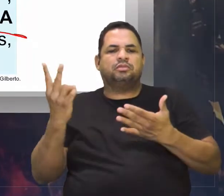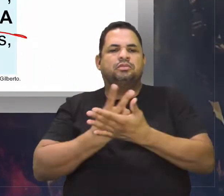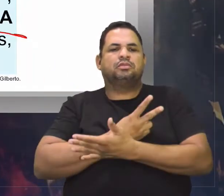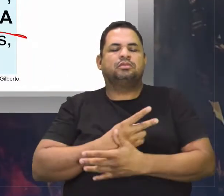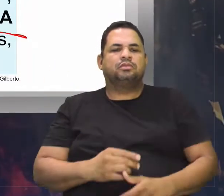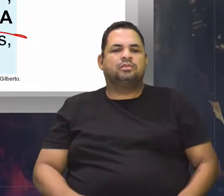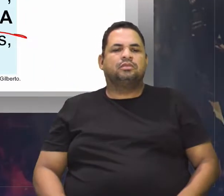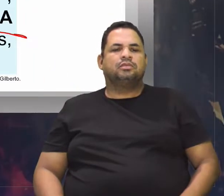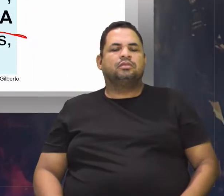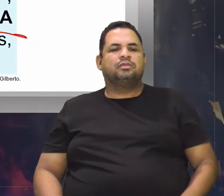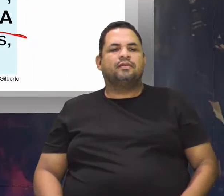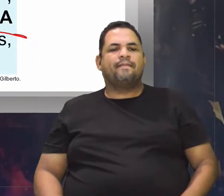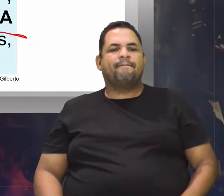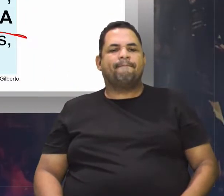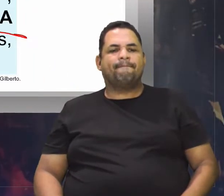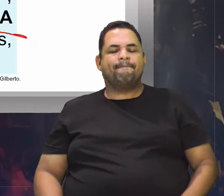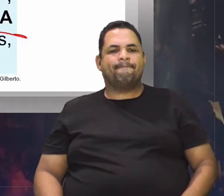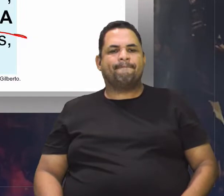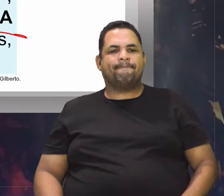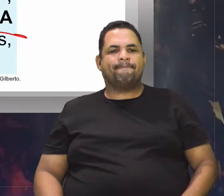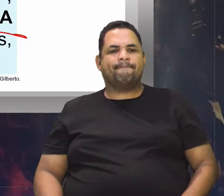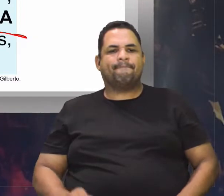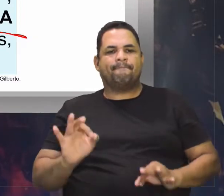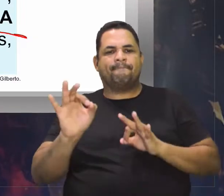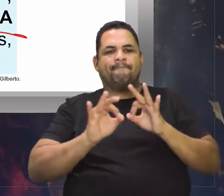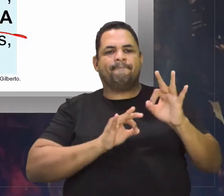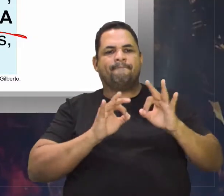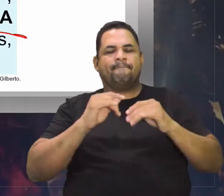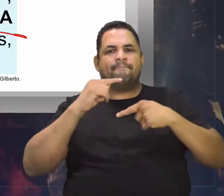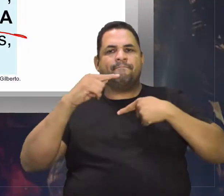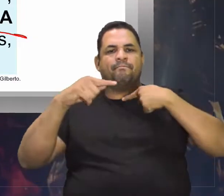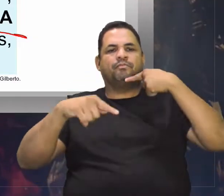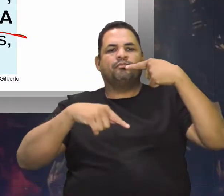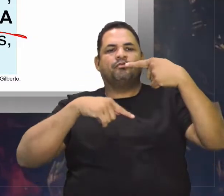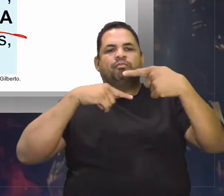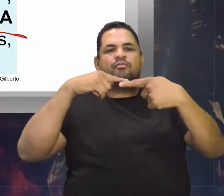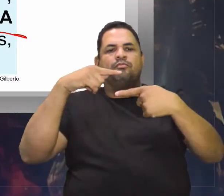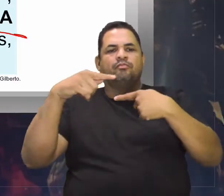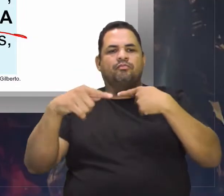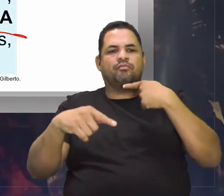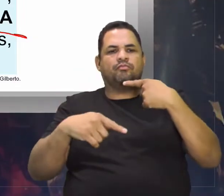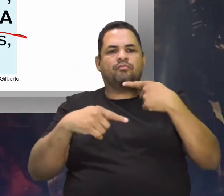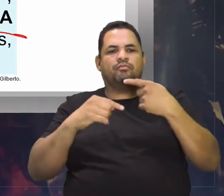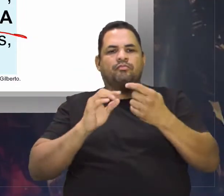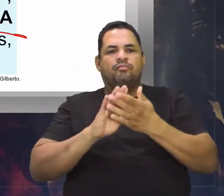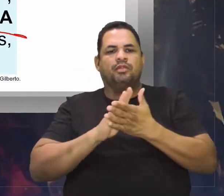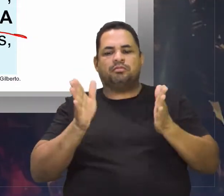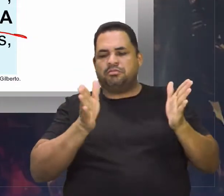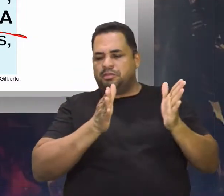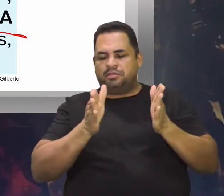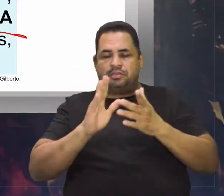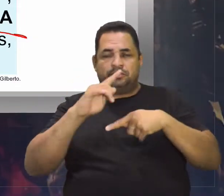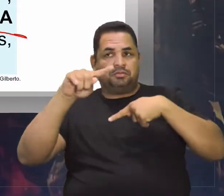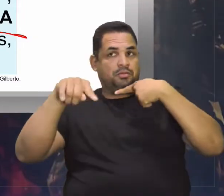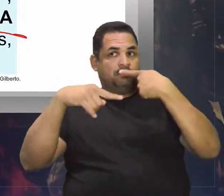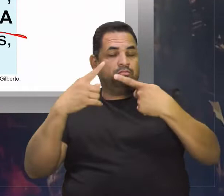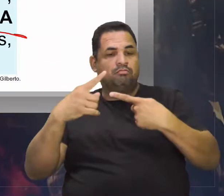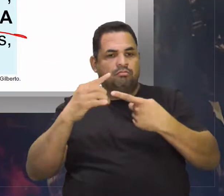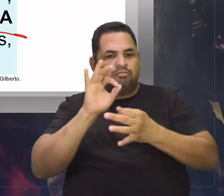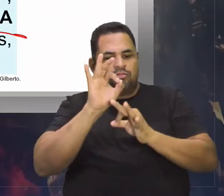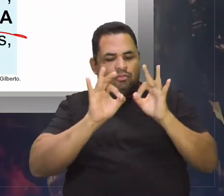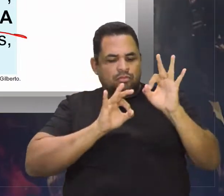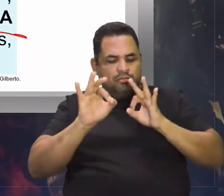Maomé, e elas vão organizar posteriormente isso, não na época dele, mas posteriormente, eles